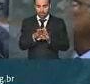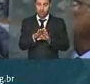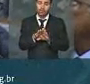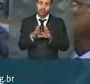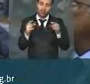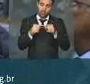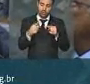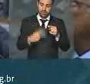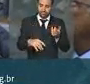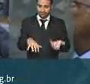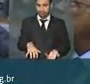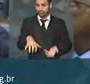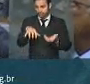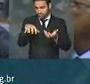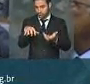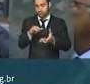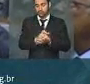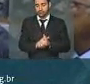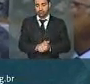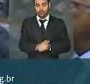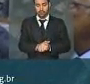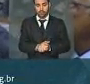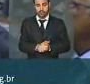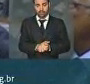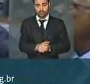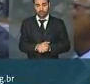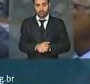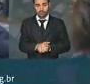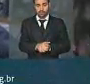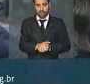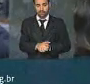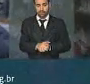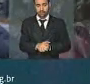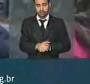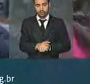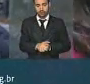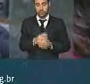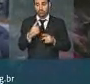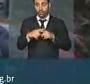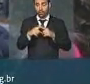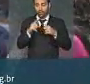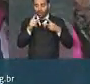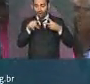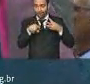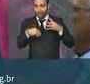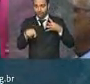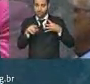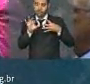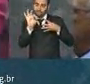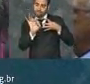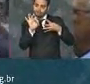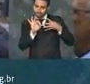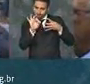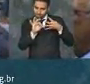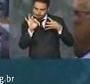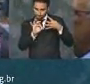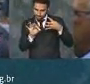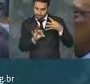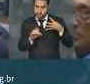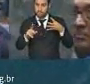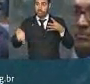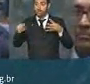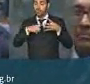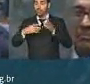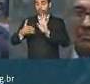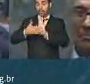ao Congresso Nacional sobretudo, porque as correções foram feitas, as proposições